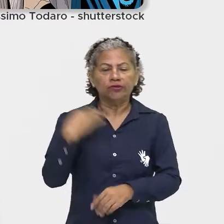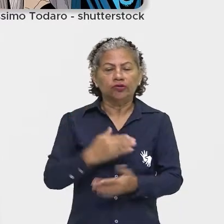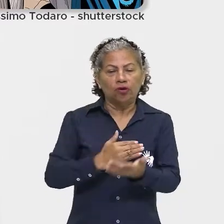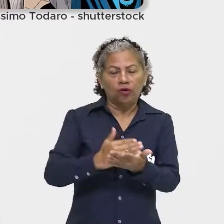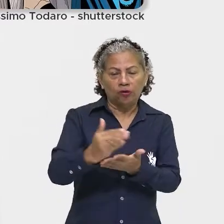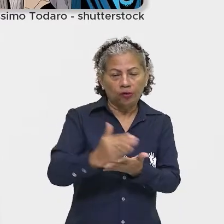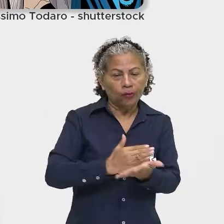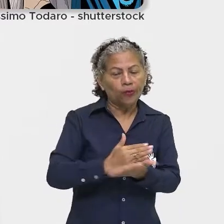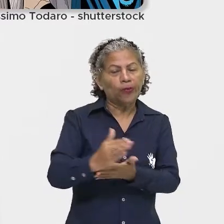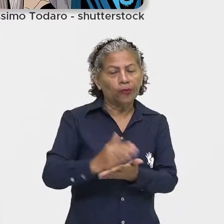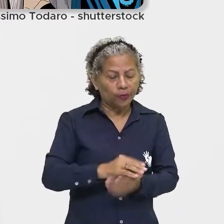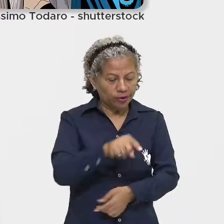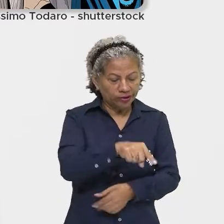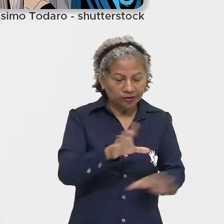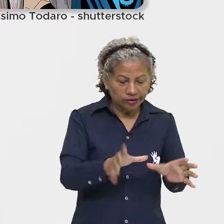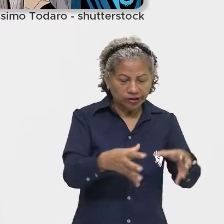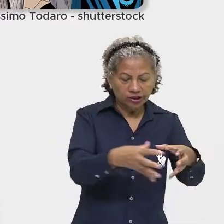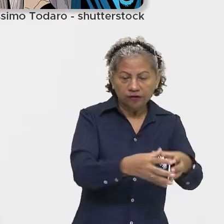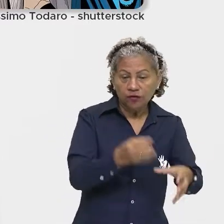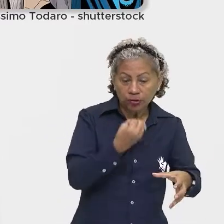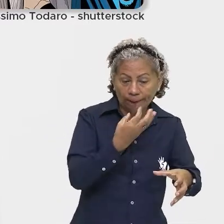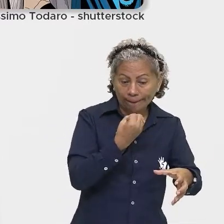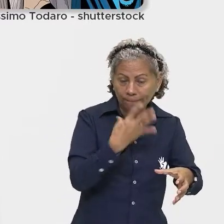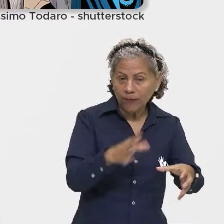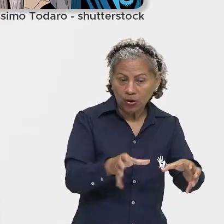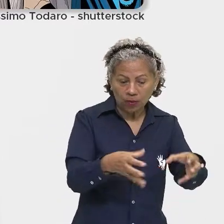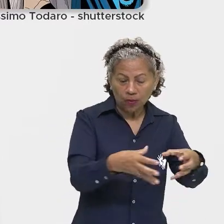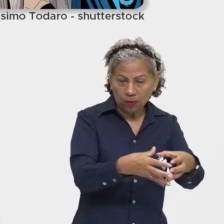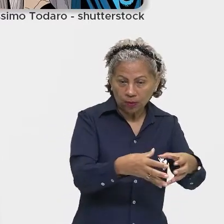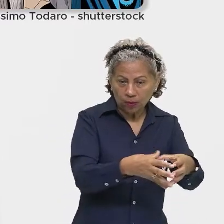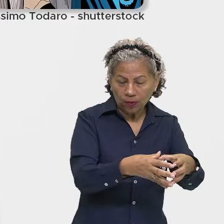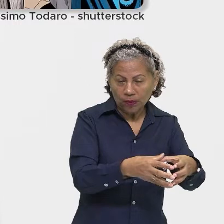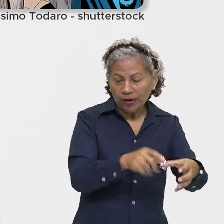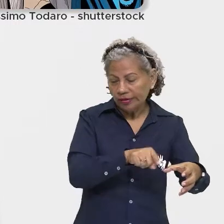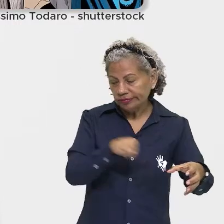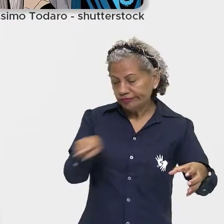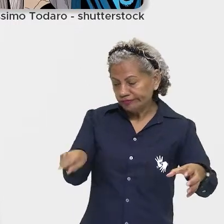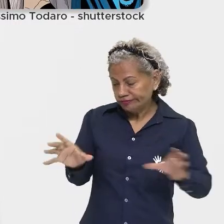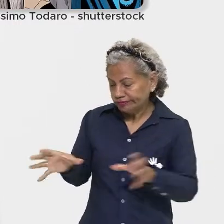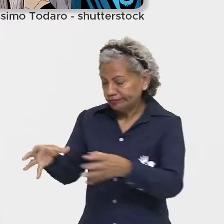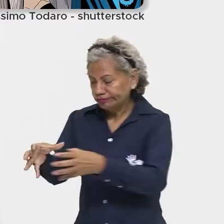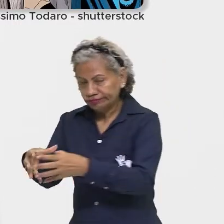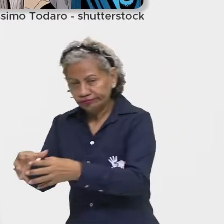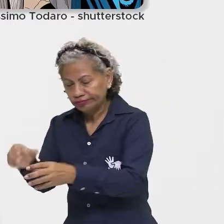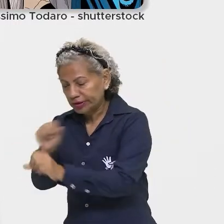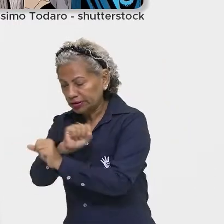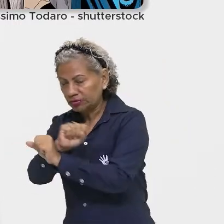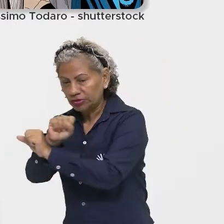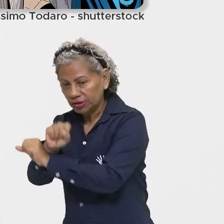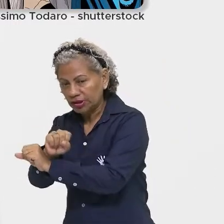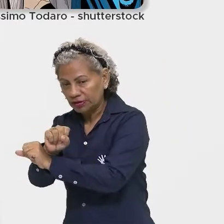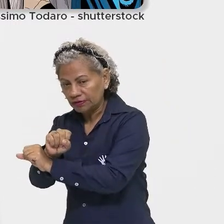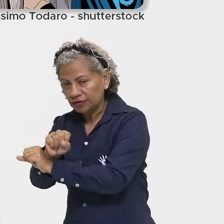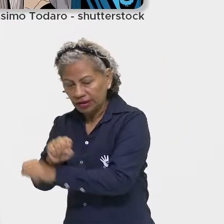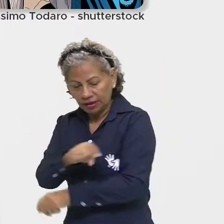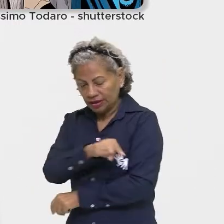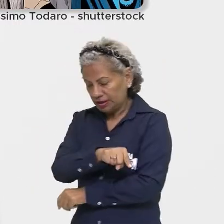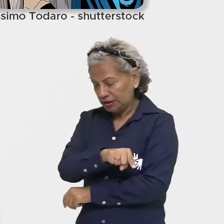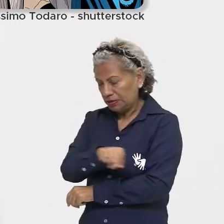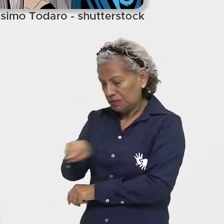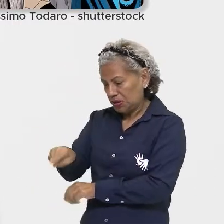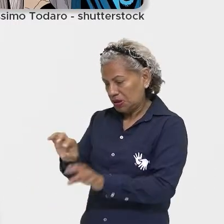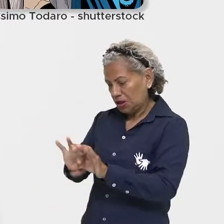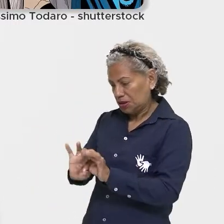fosse bondoso, ou fosse de seu agrado, ele poderia até conceder ao escravizado o direito de